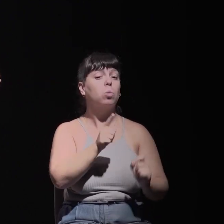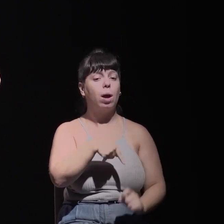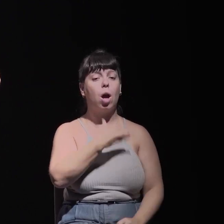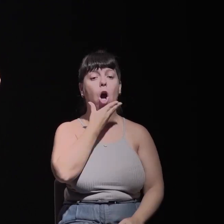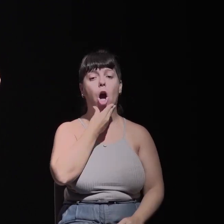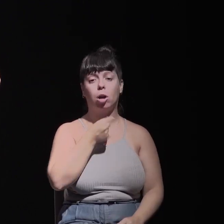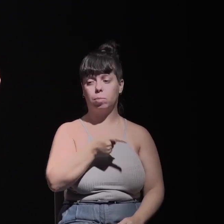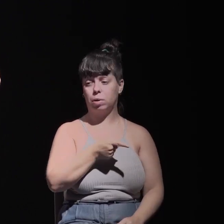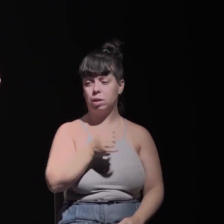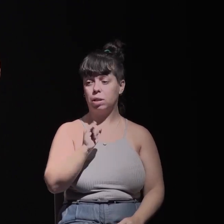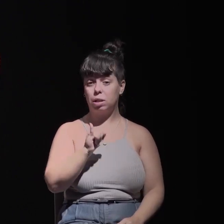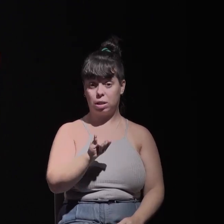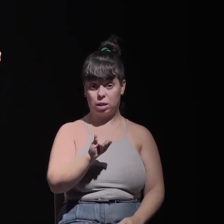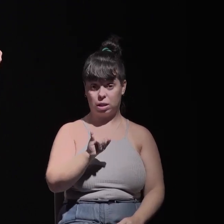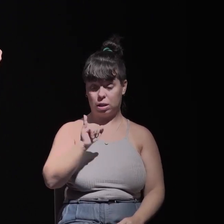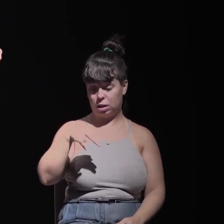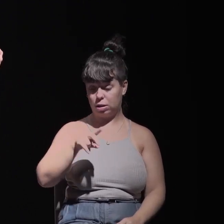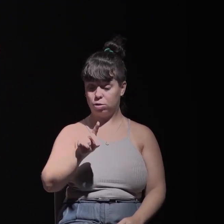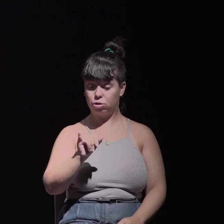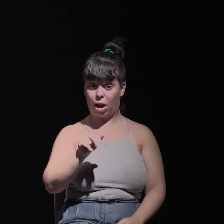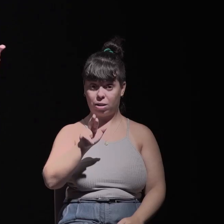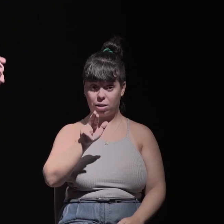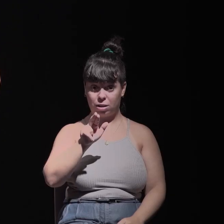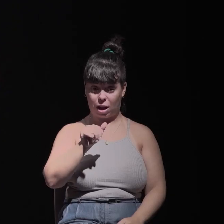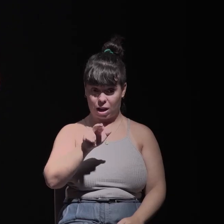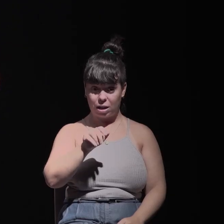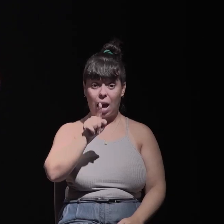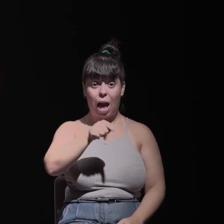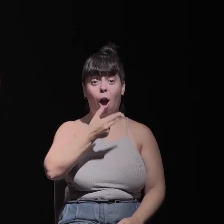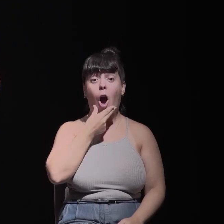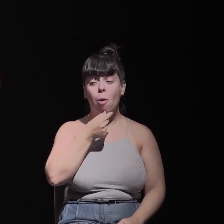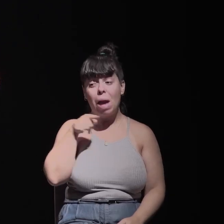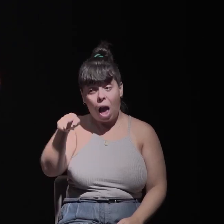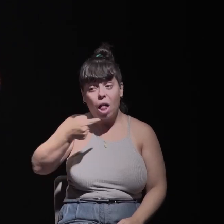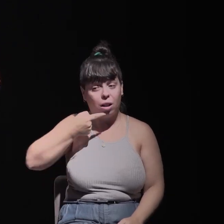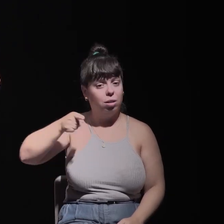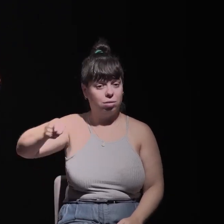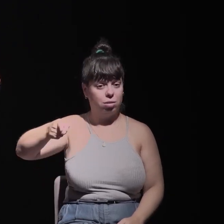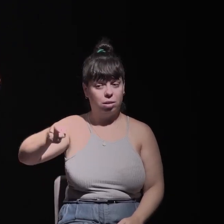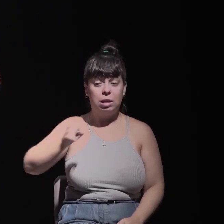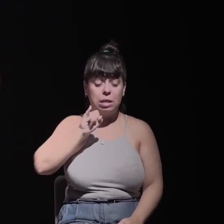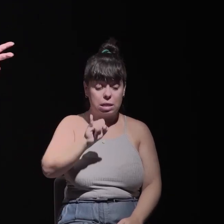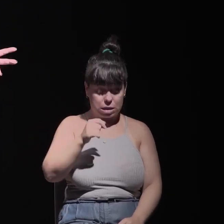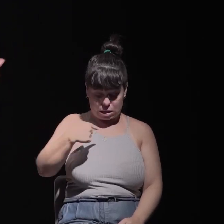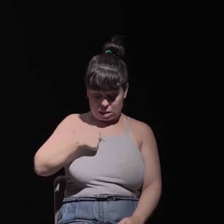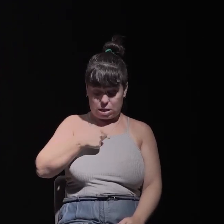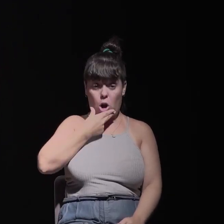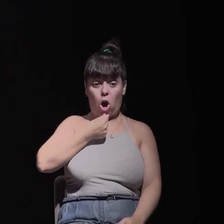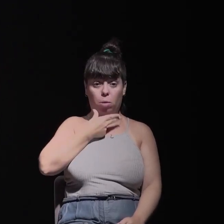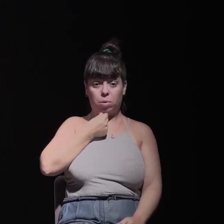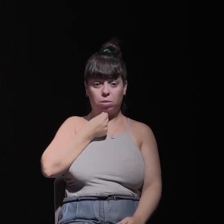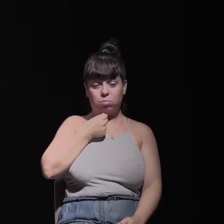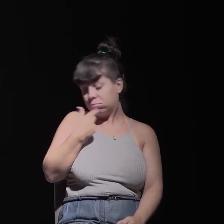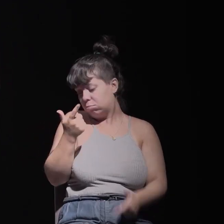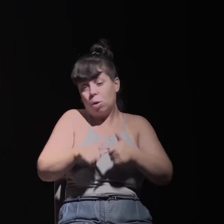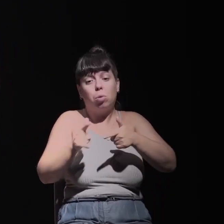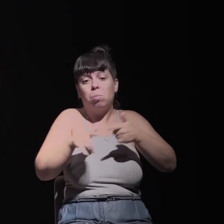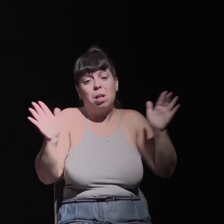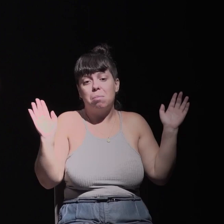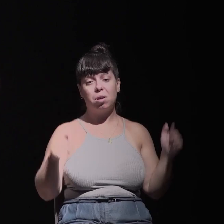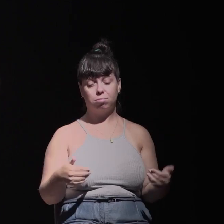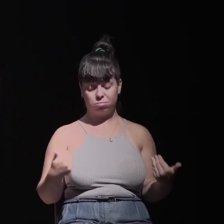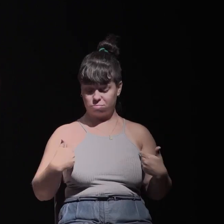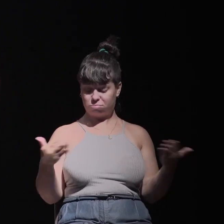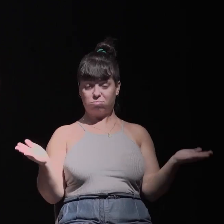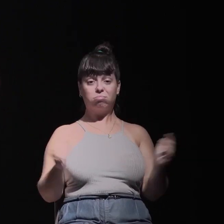Se Indianara é um homem, e essas são reflexões que ela pautou, se Indianara é um homem, então não tem problema